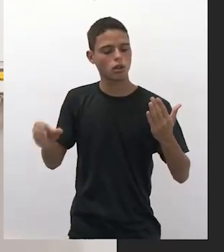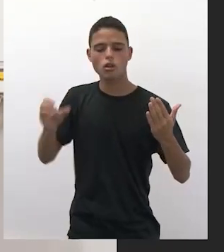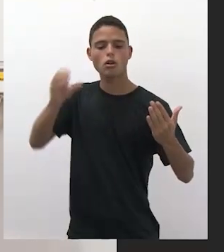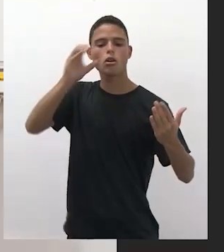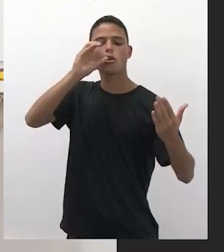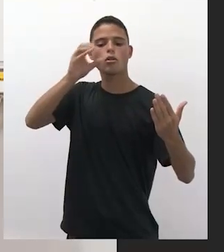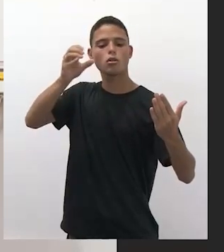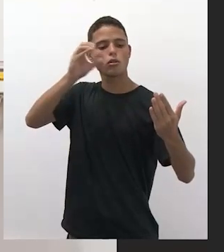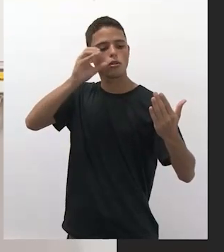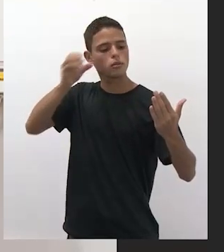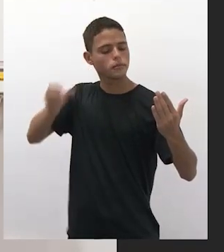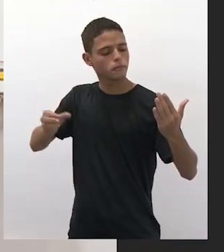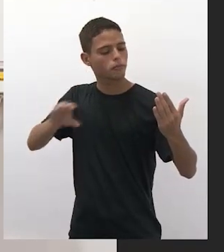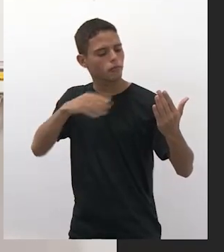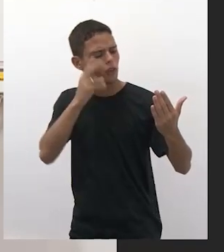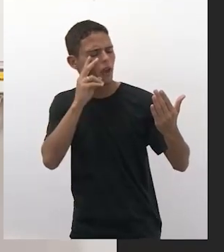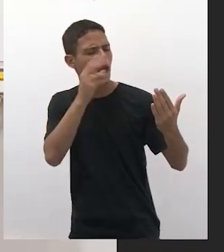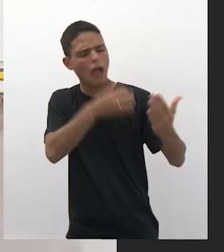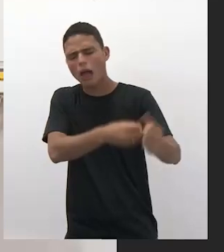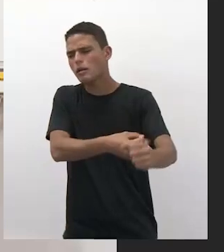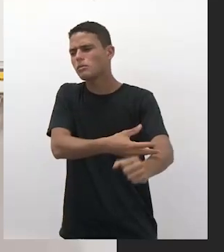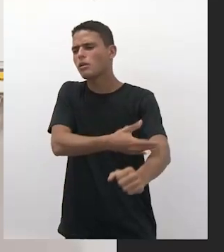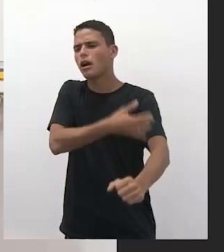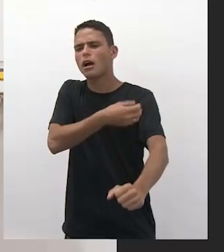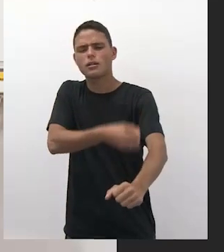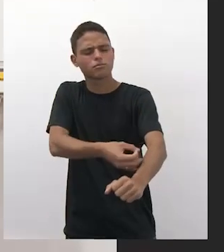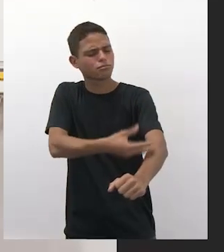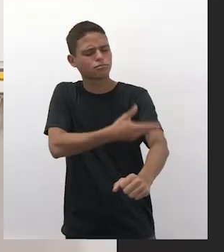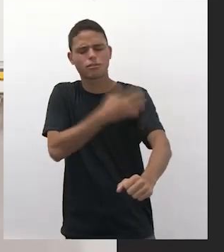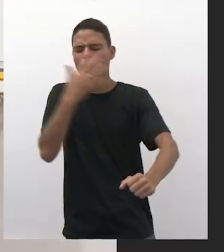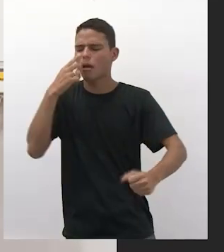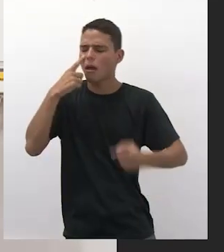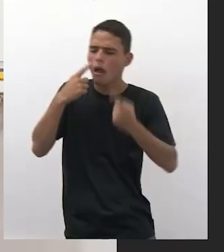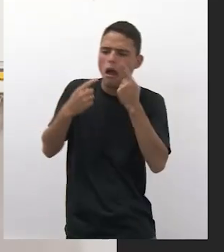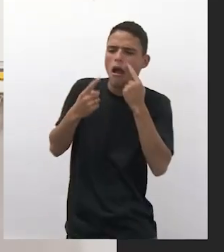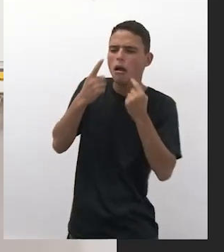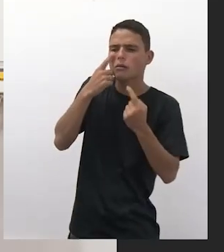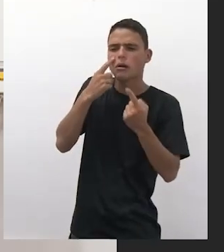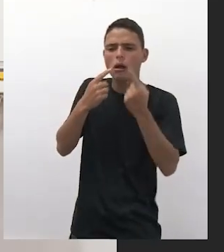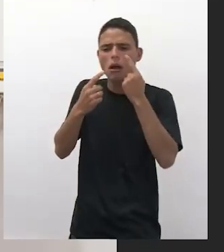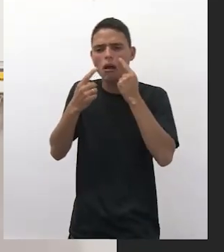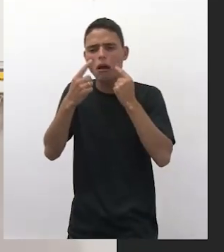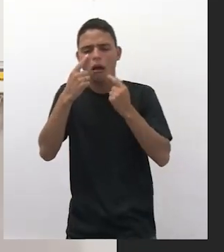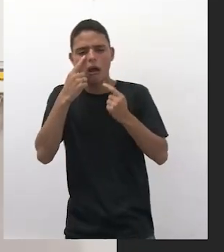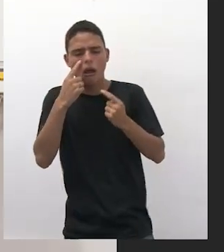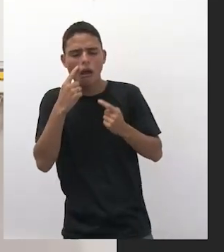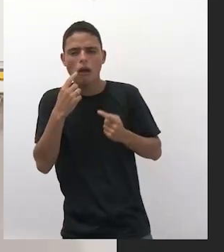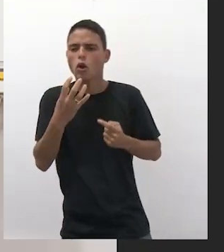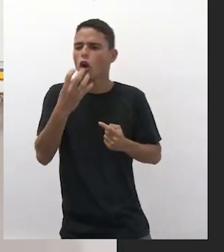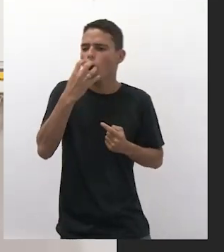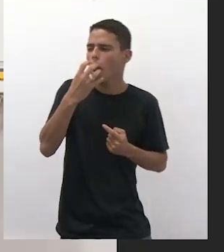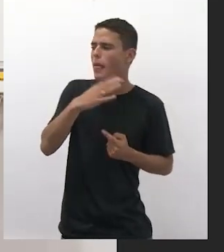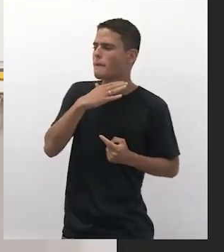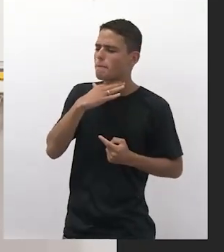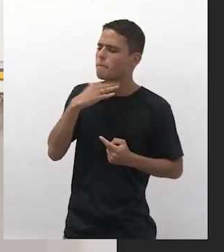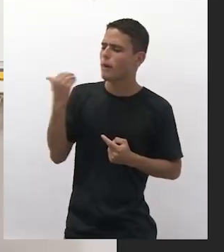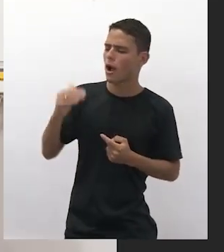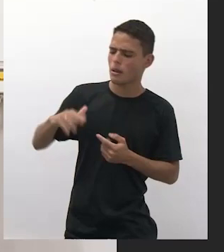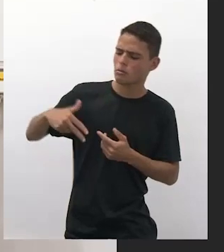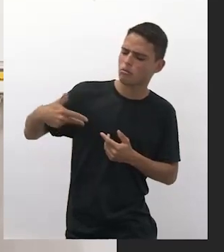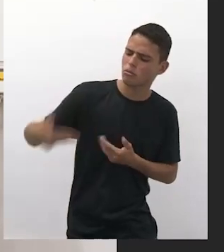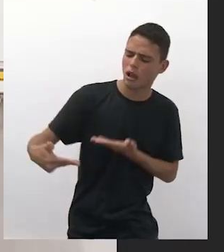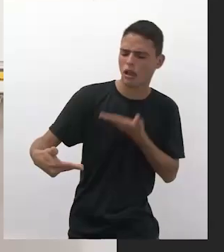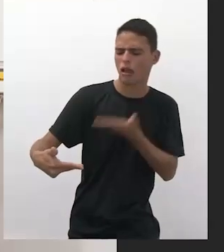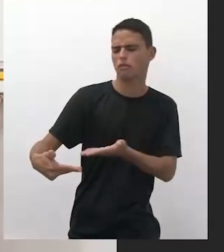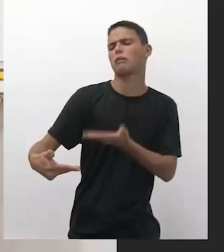falava, nossa, e eu chorava. E eu chorei quando mataram a cachorrinha baleia. E assim,